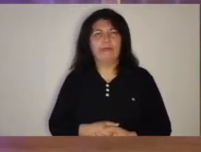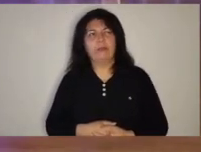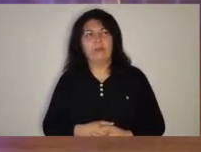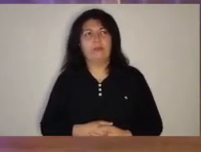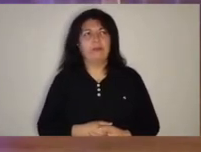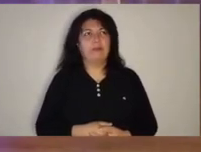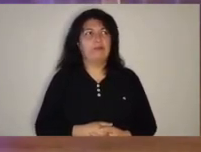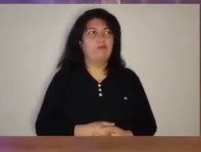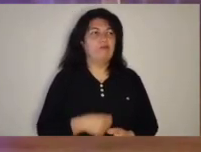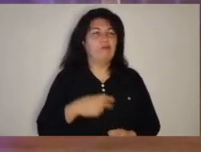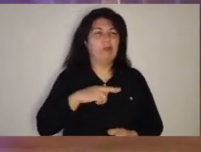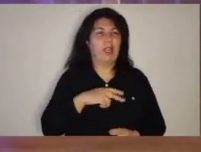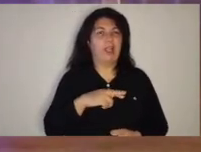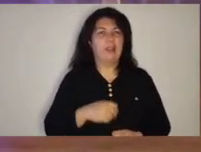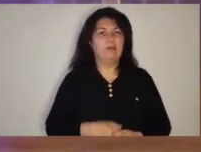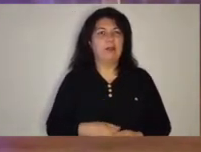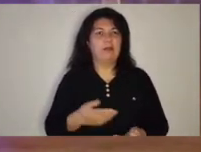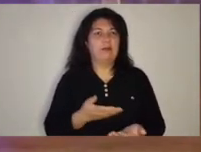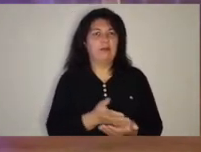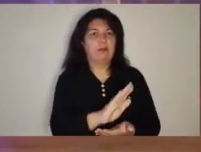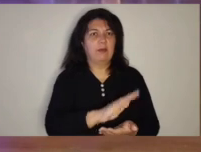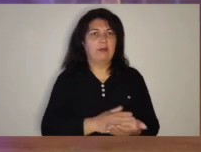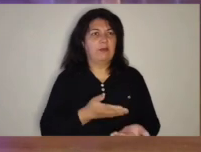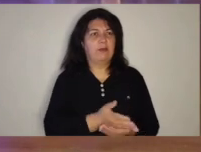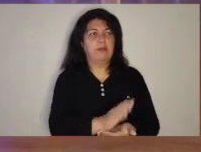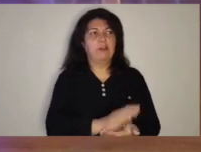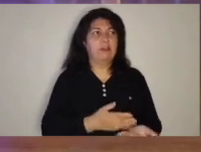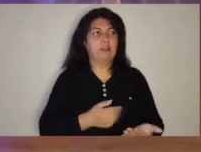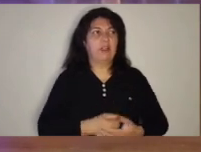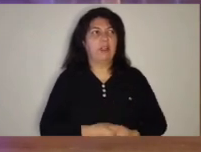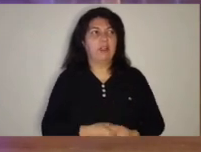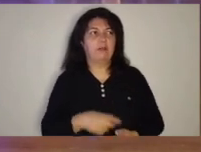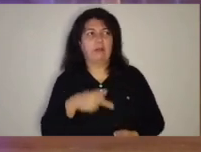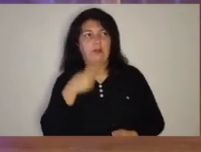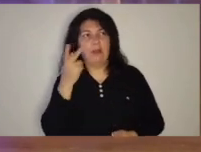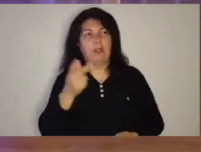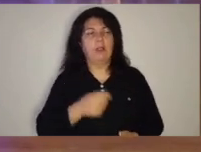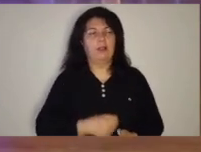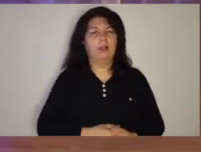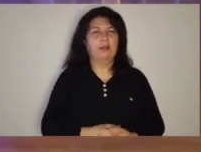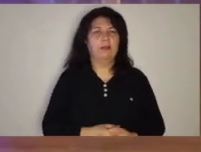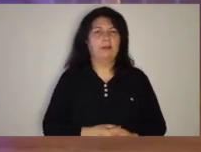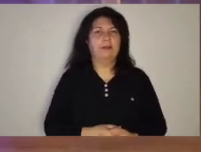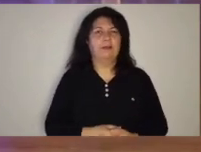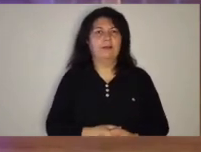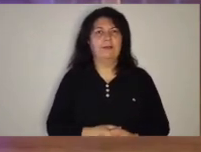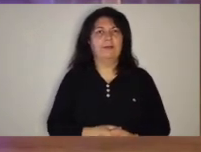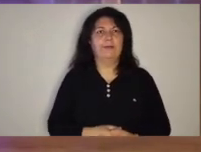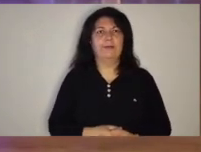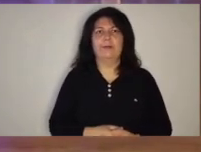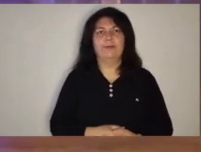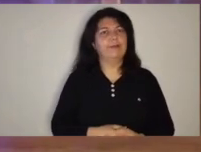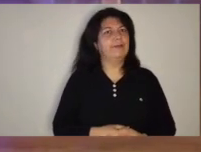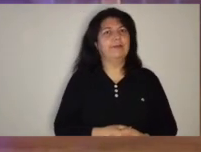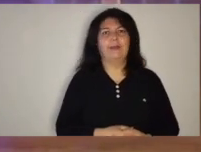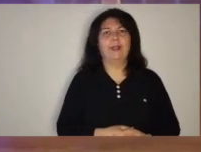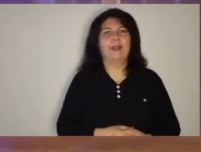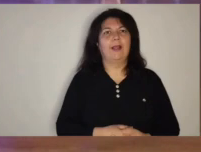Se eu não for lá no culto, a pastora Regiane vai ligar e vai falar: irmãozinho, senti sua falta hoje, eu vou ter que ficar inventando